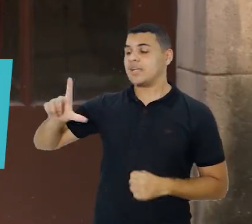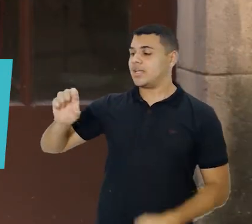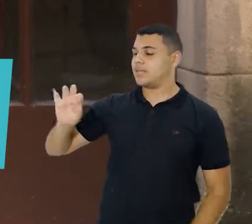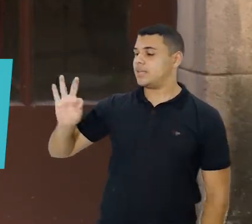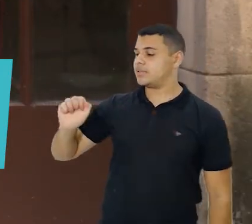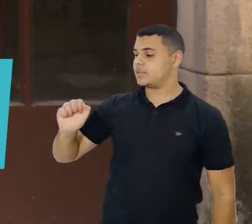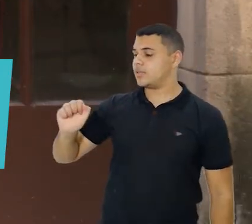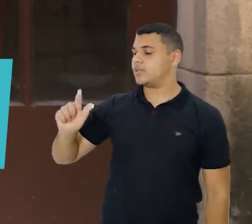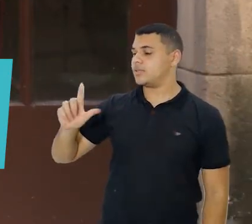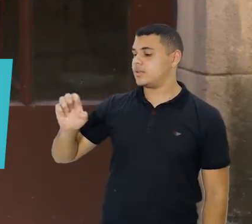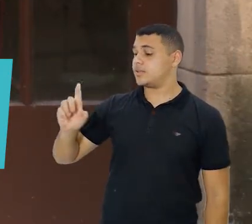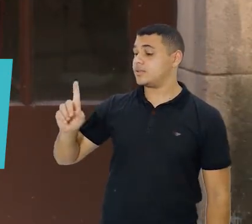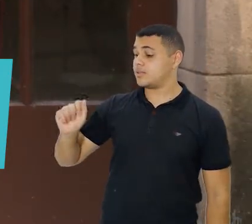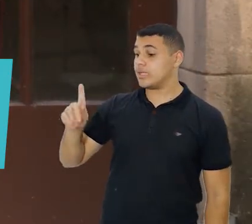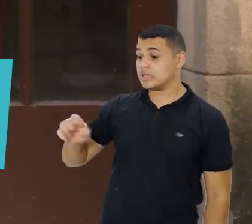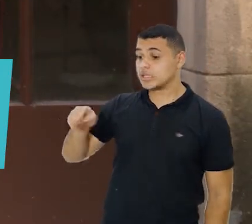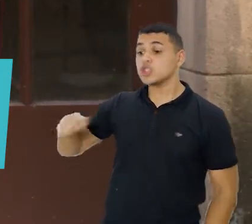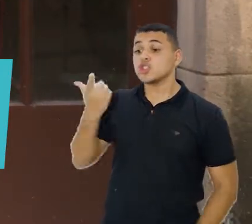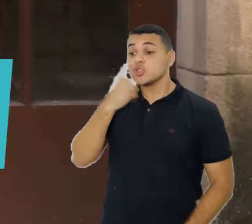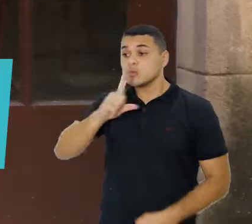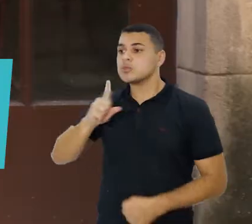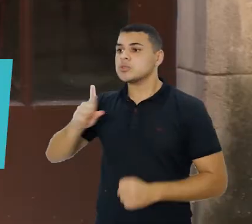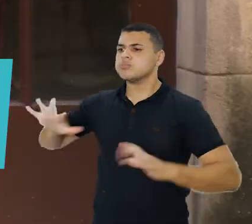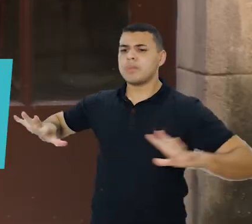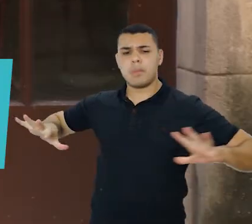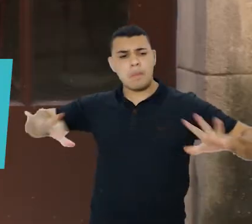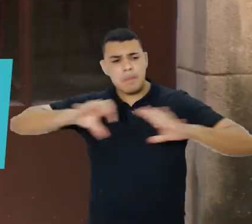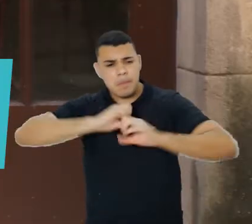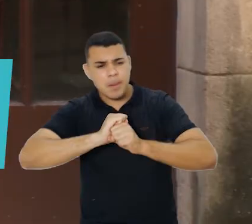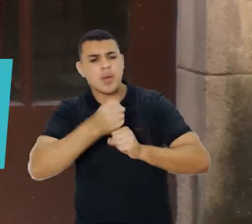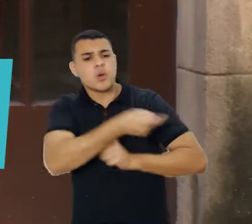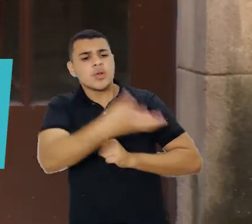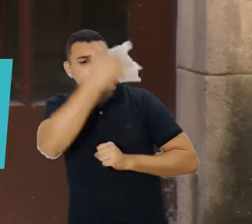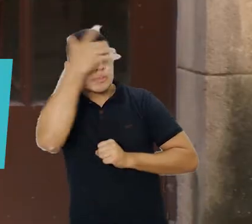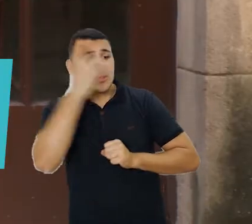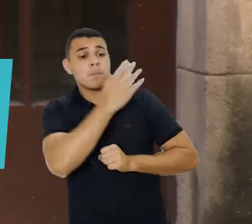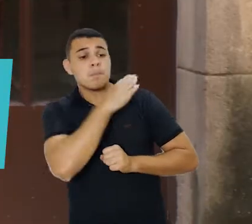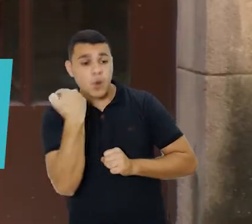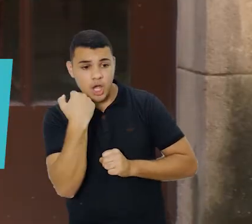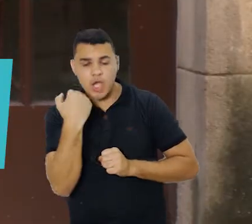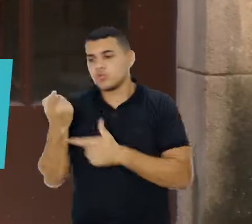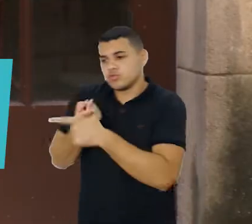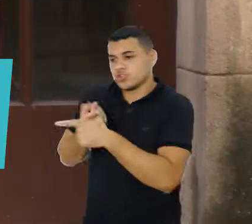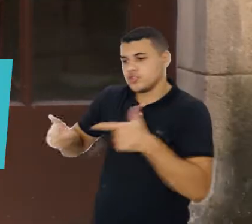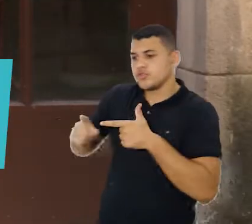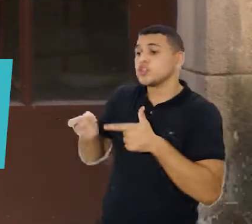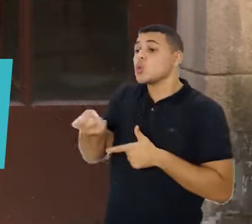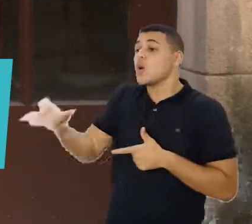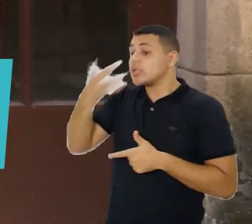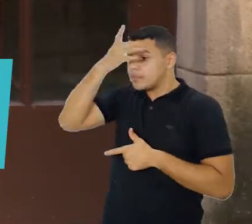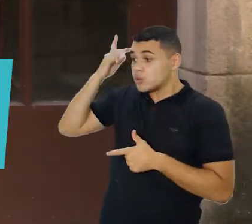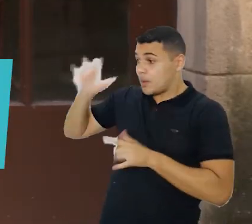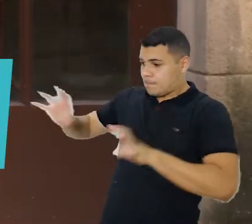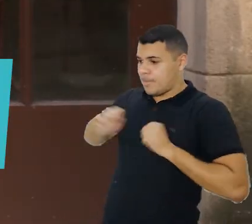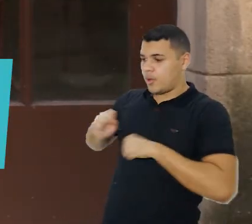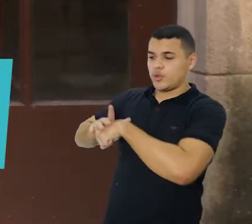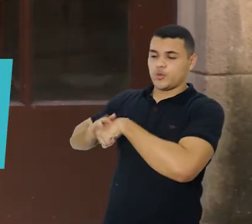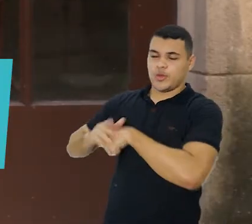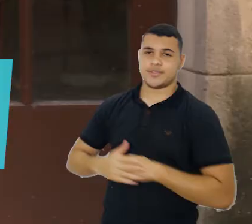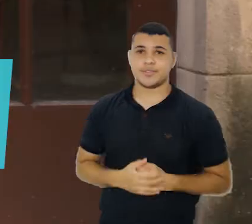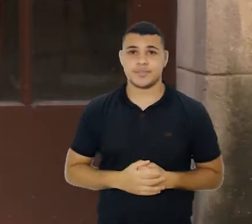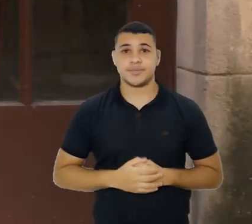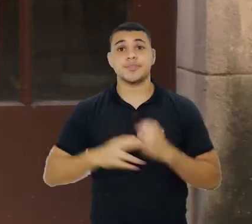a letalidade, nós dividimos o número de óbitos, né, pelo número de casos dessa doença.